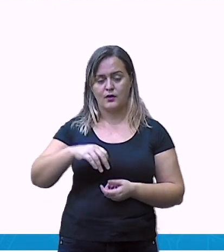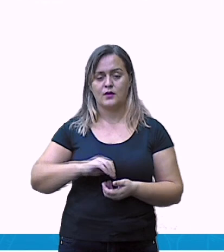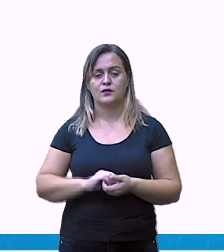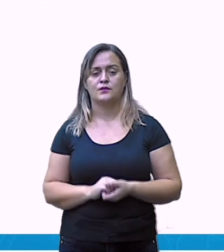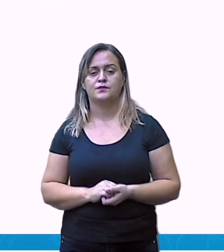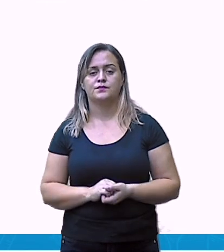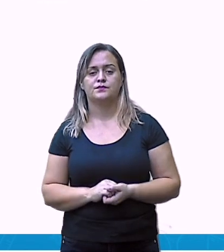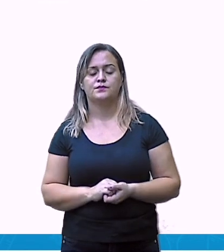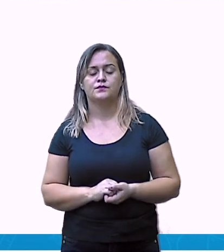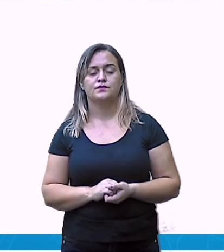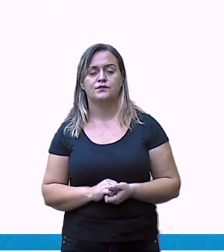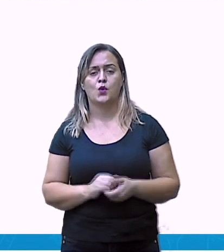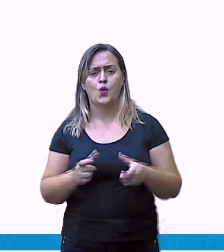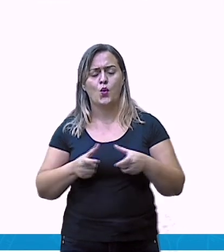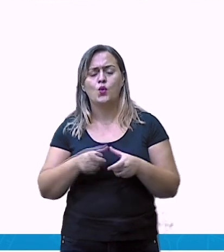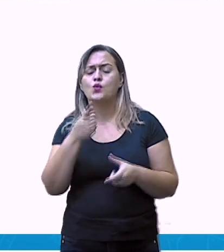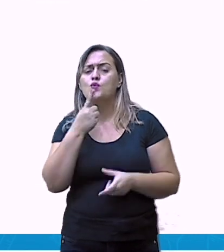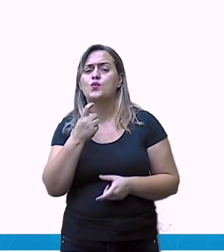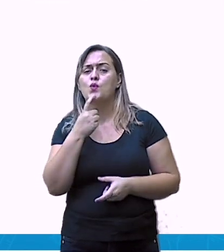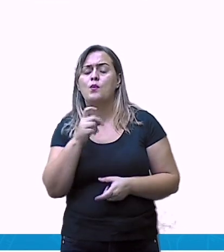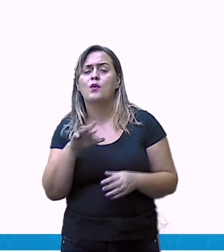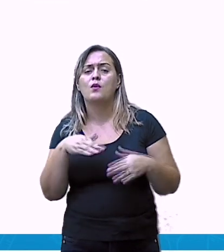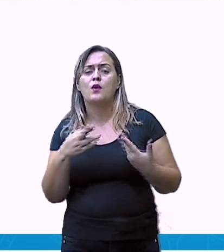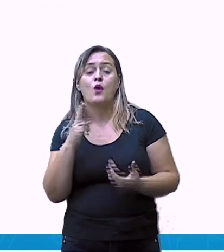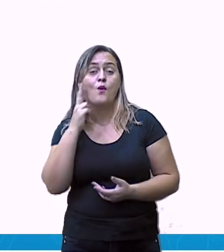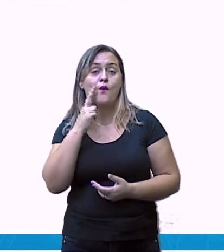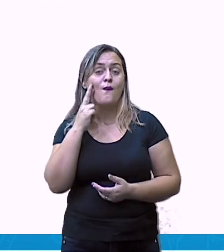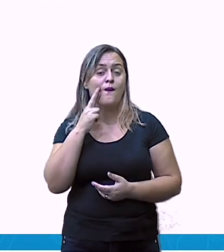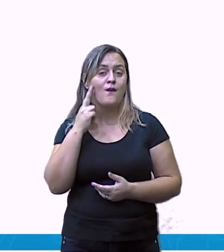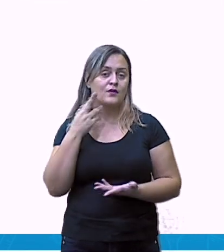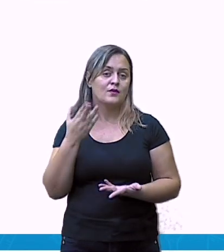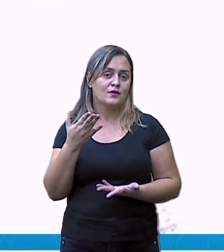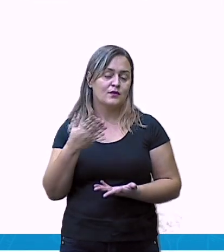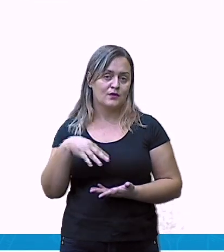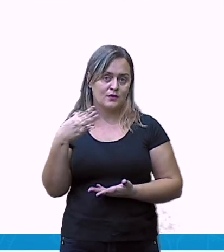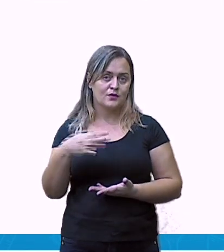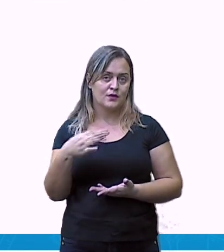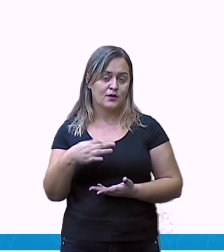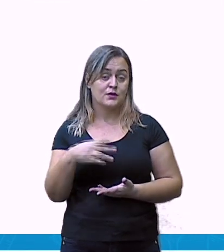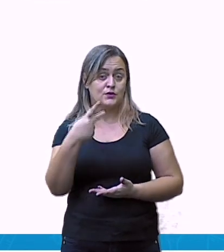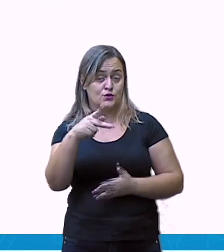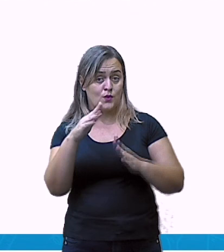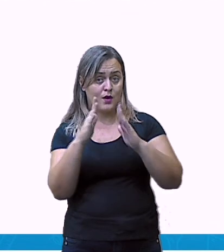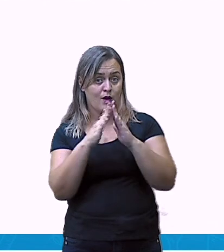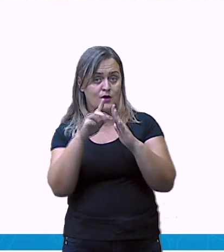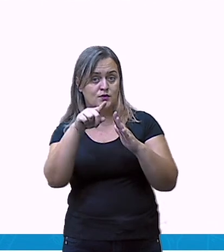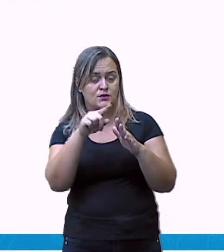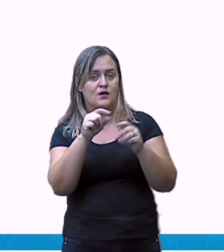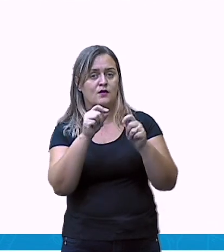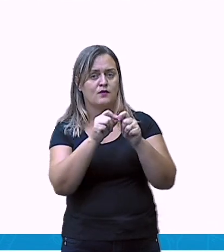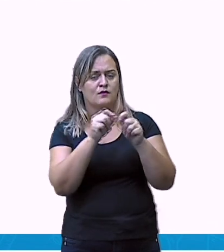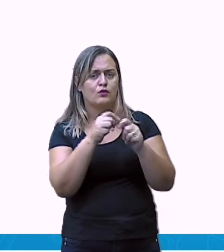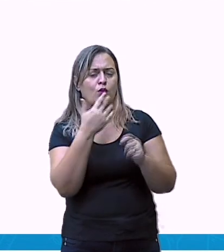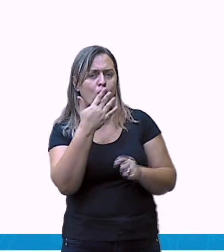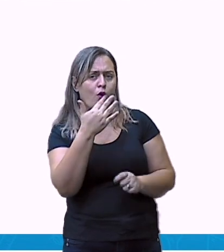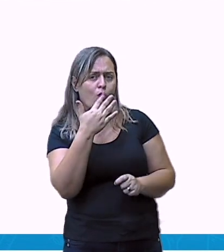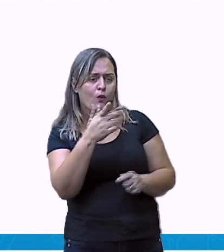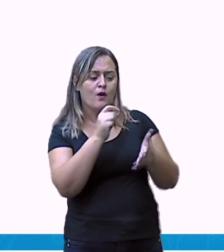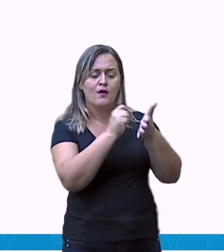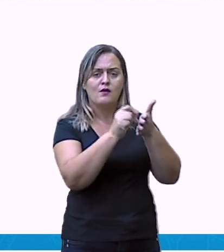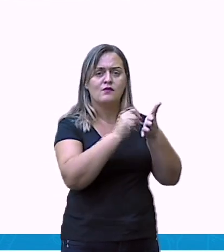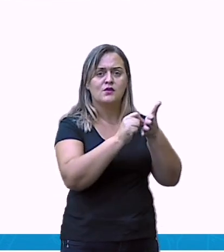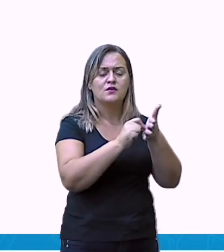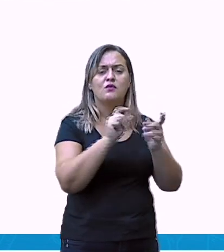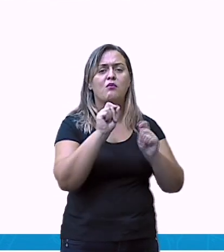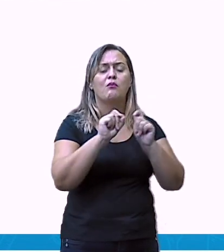eu tenho um rosinha aqui. Eu não tenho um rosinha. Então, eu vou deixar para que vocês coloquem esse rosinha em casa, tá ok?